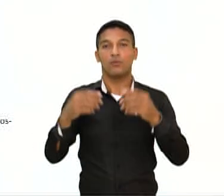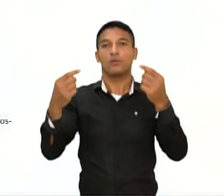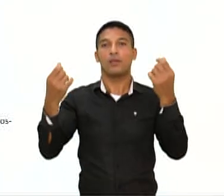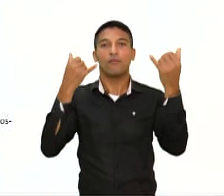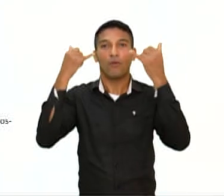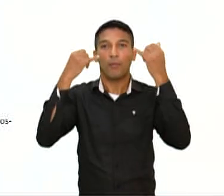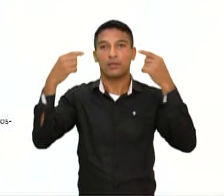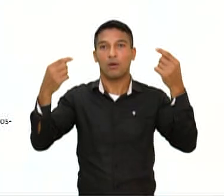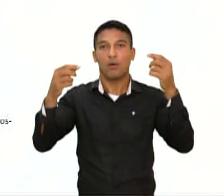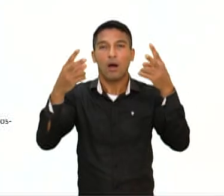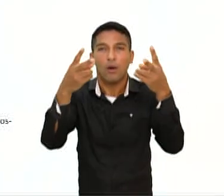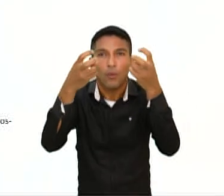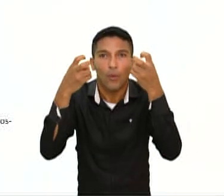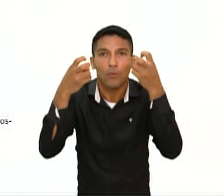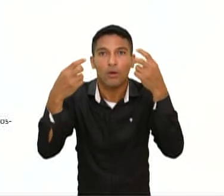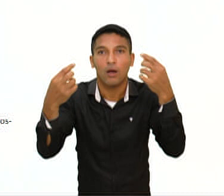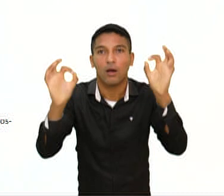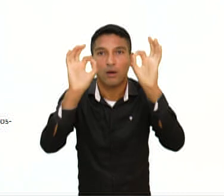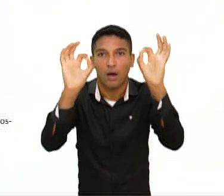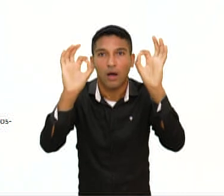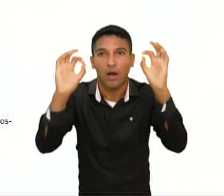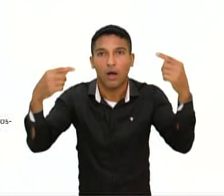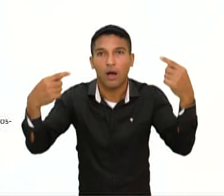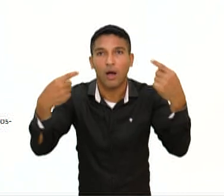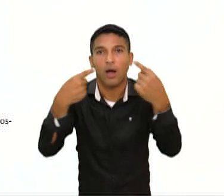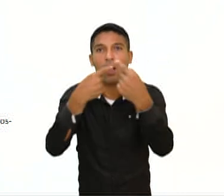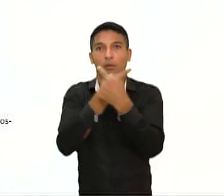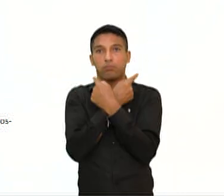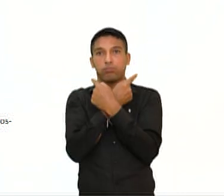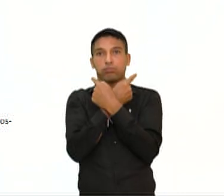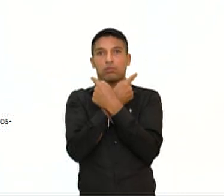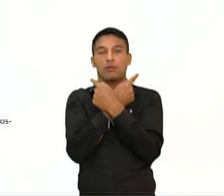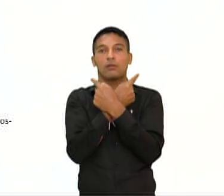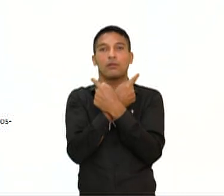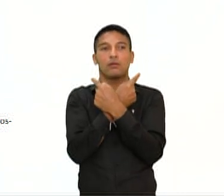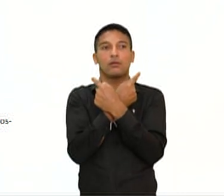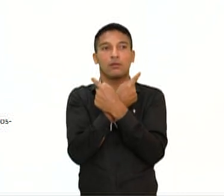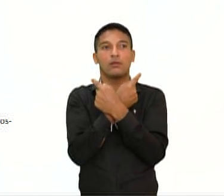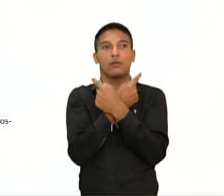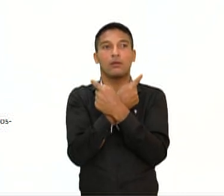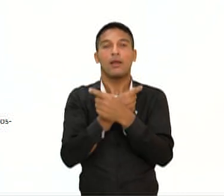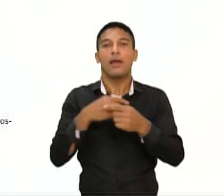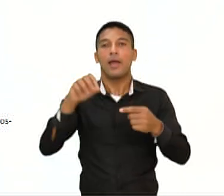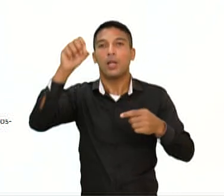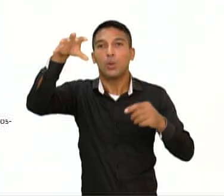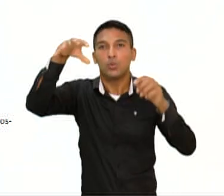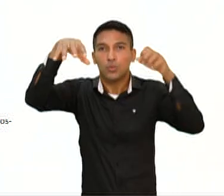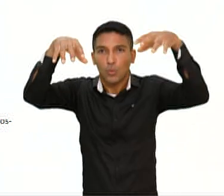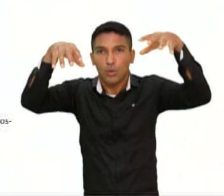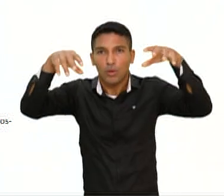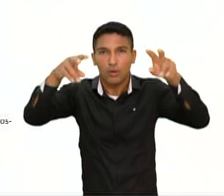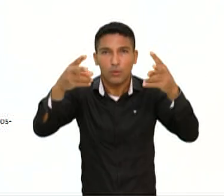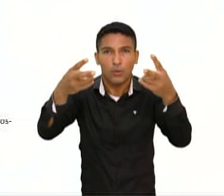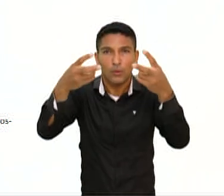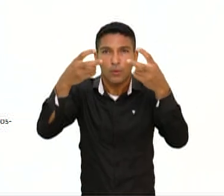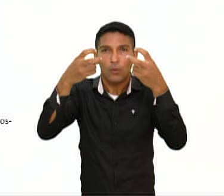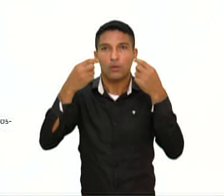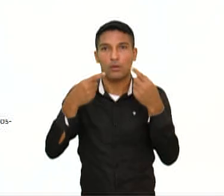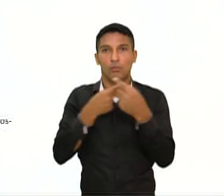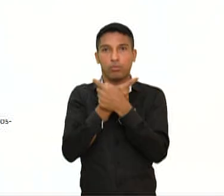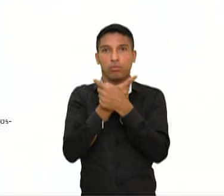transmissão aqui da luz, tá? da recepção, e é enviada para o nosso cérebro